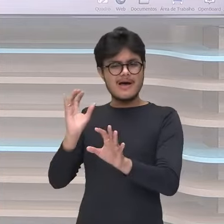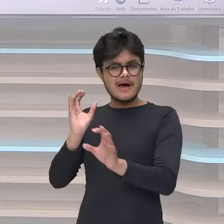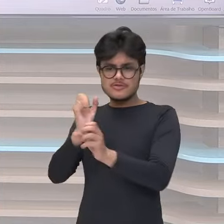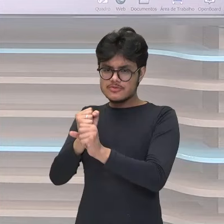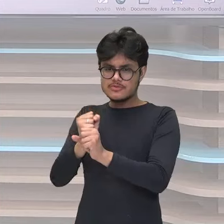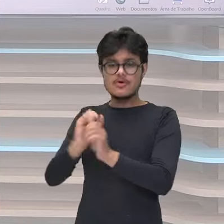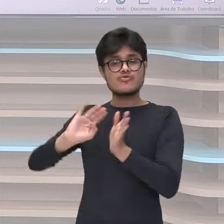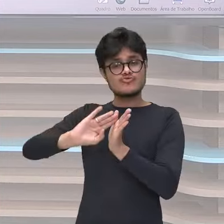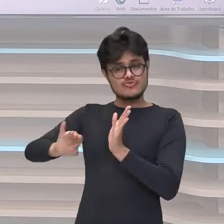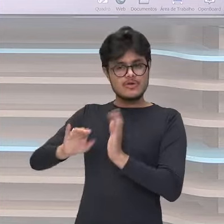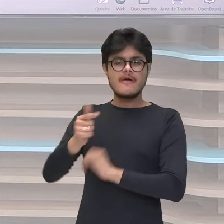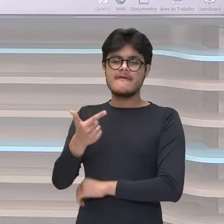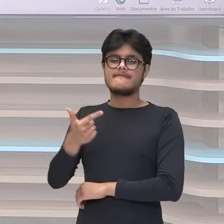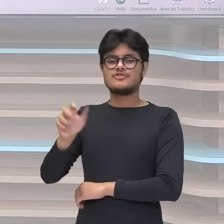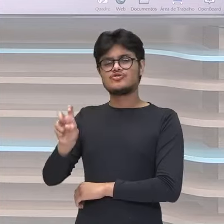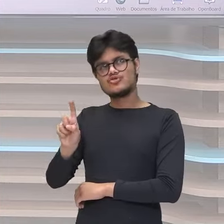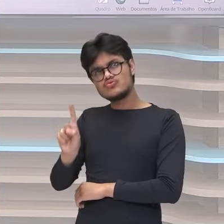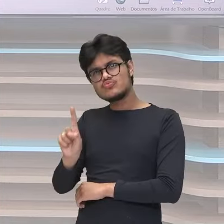nesse caso foi R$